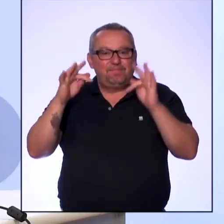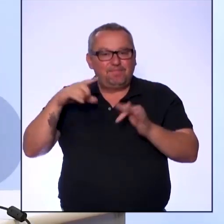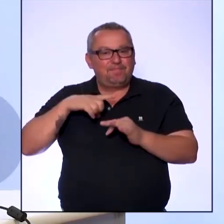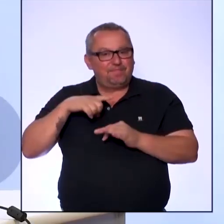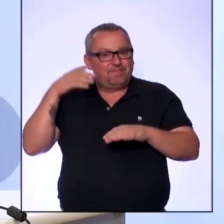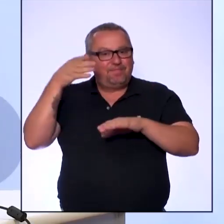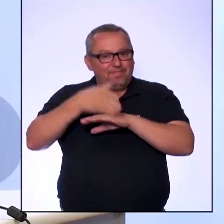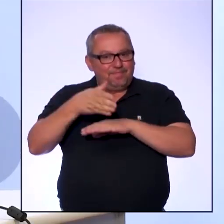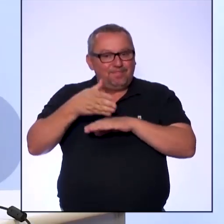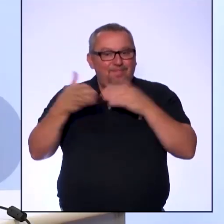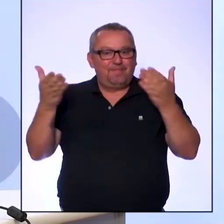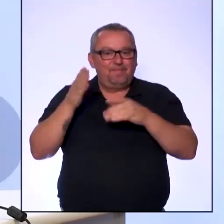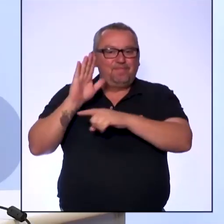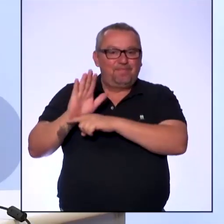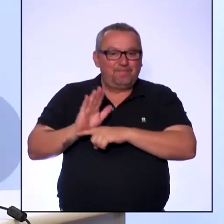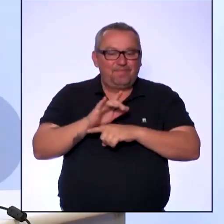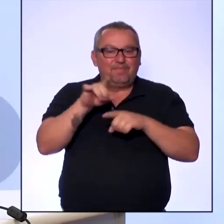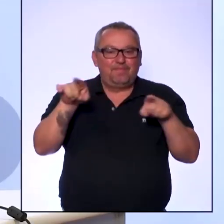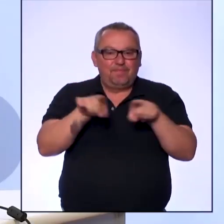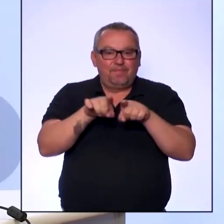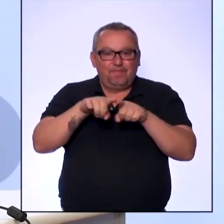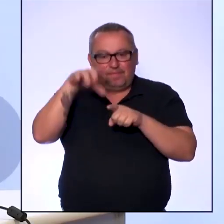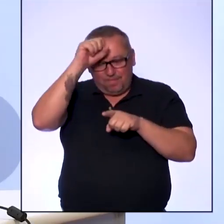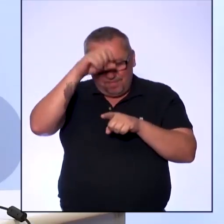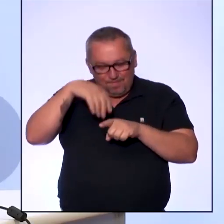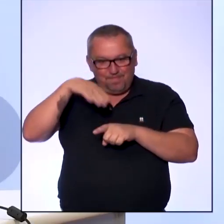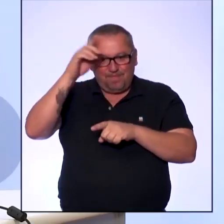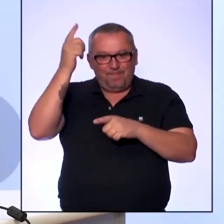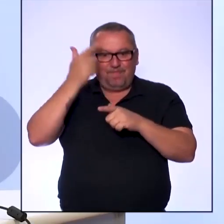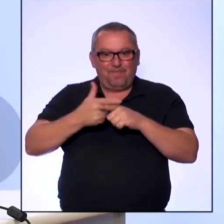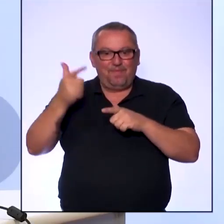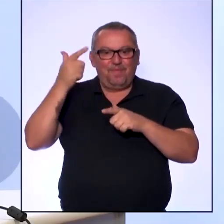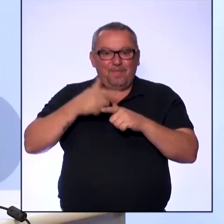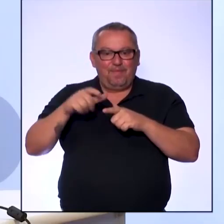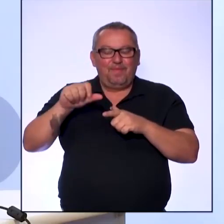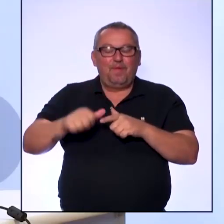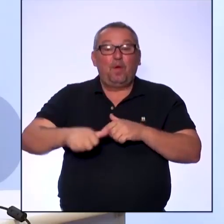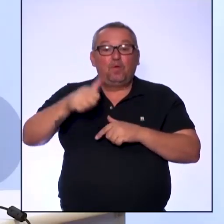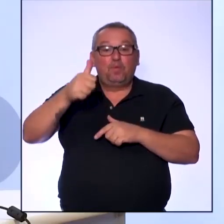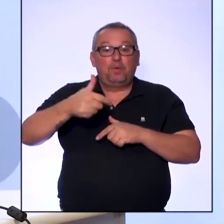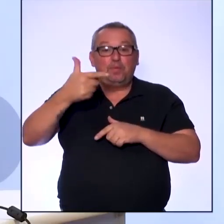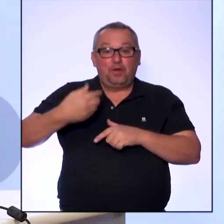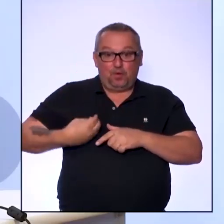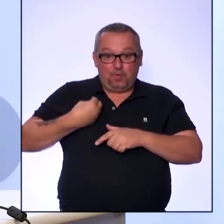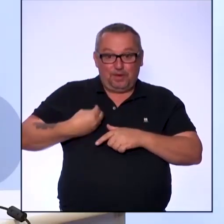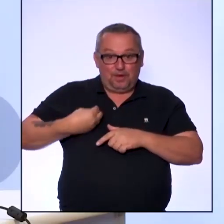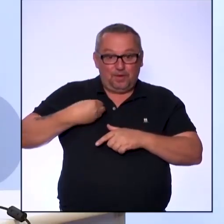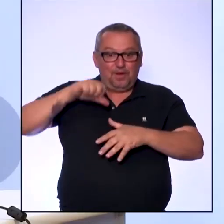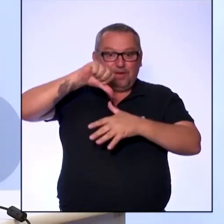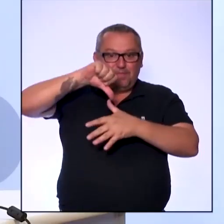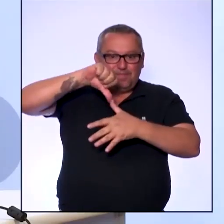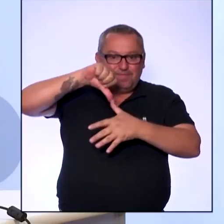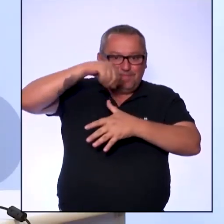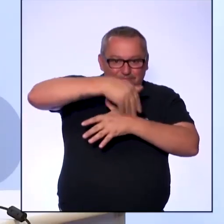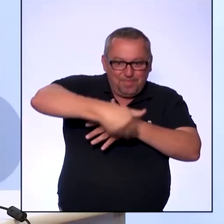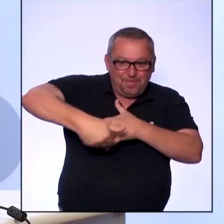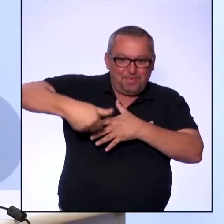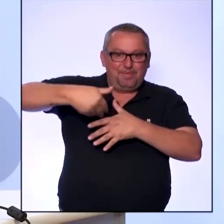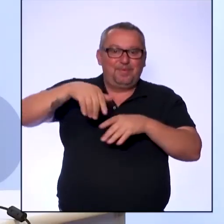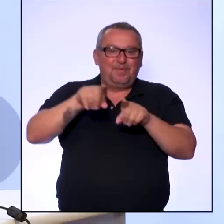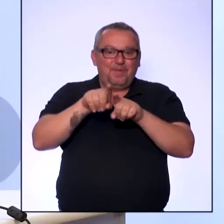para colaborar com vocês e aprender um pouco mais aí sobre os primeiros habitantes da América Latina e a própria América Latina como